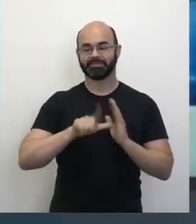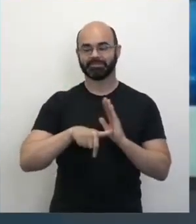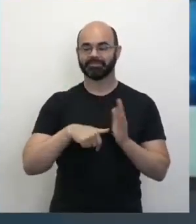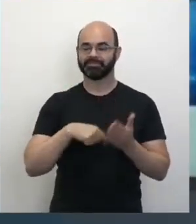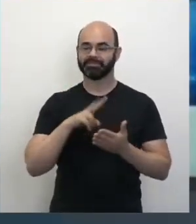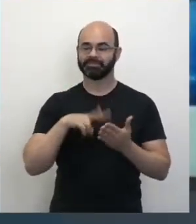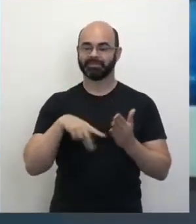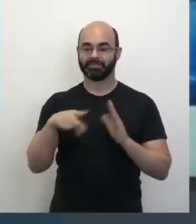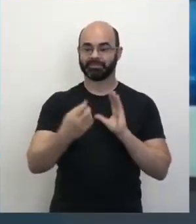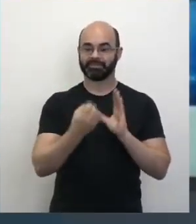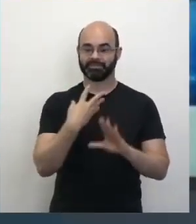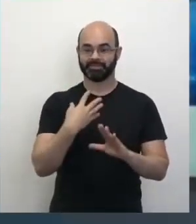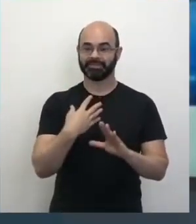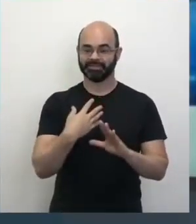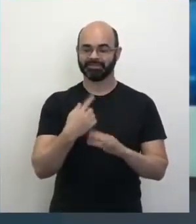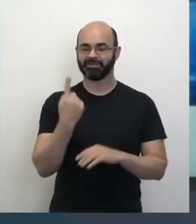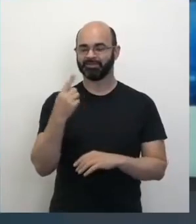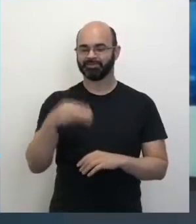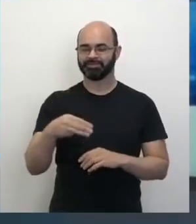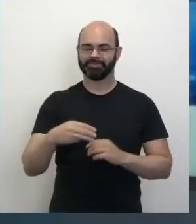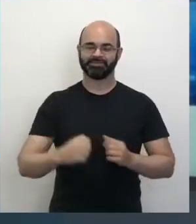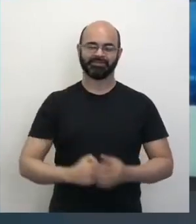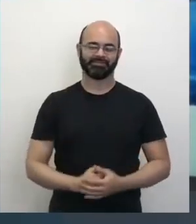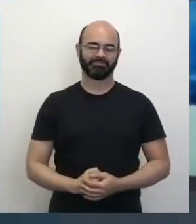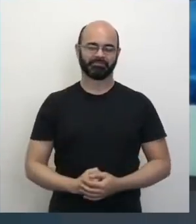o que vocês enviaram. Então, 1 minuto.